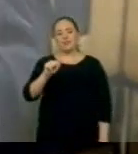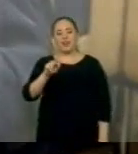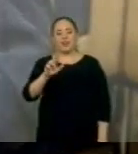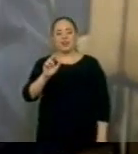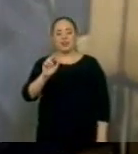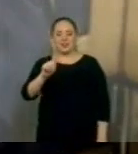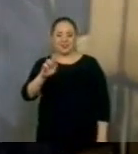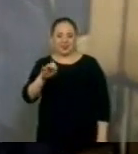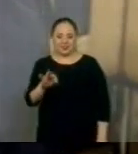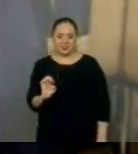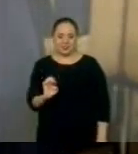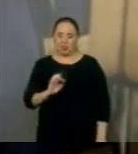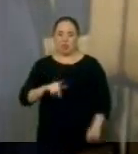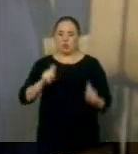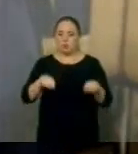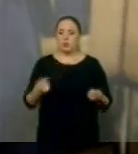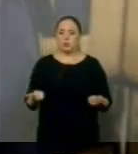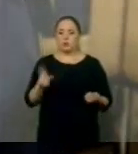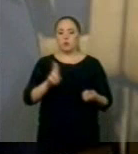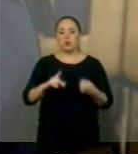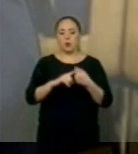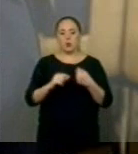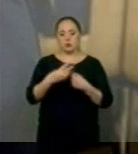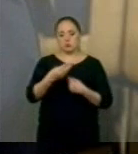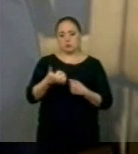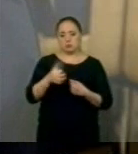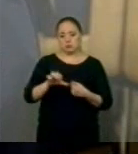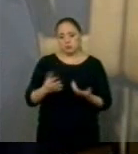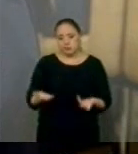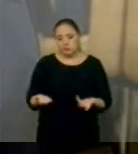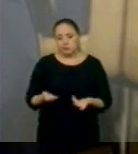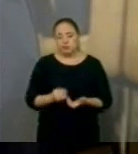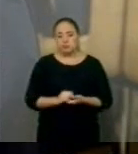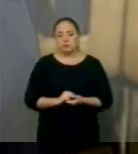é possível a aplicação do artigo 319.